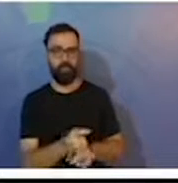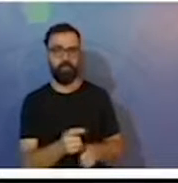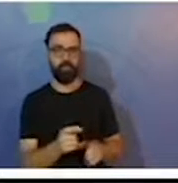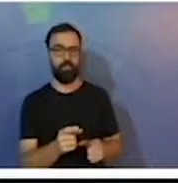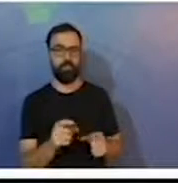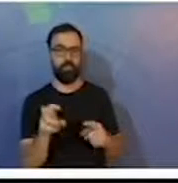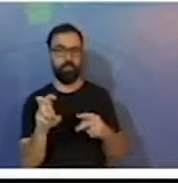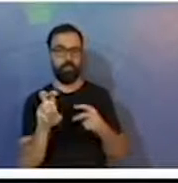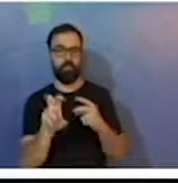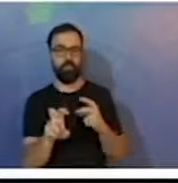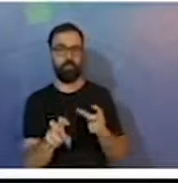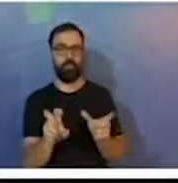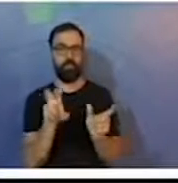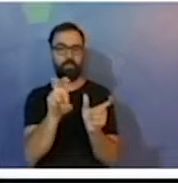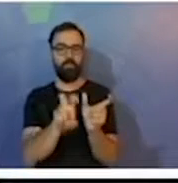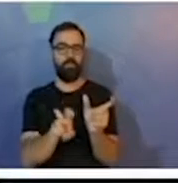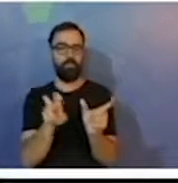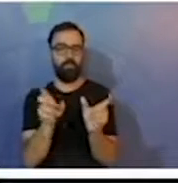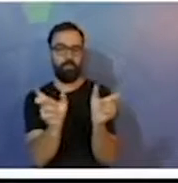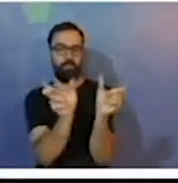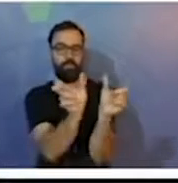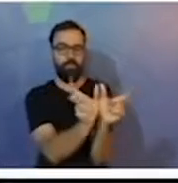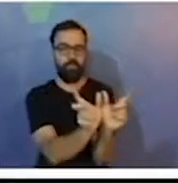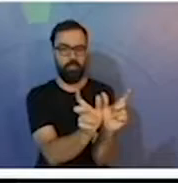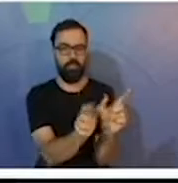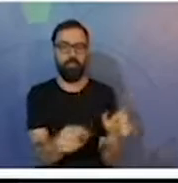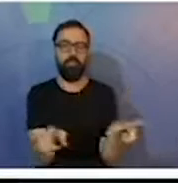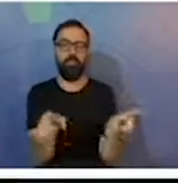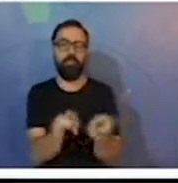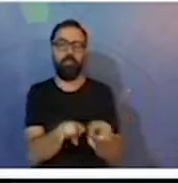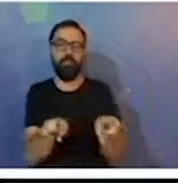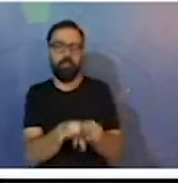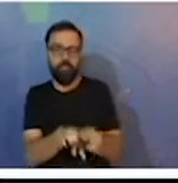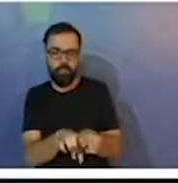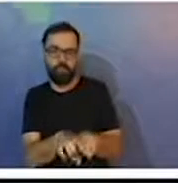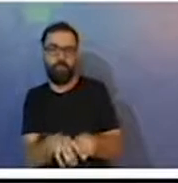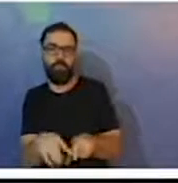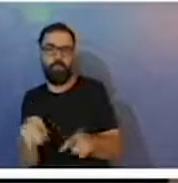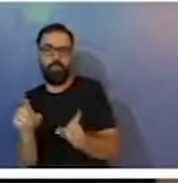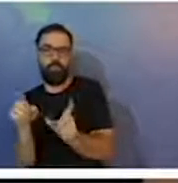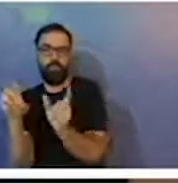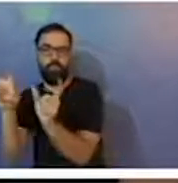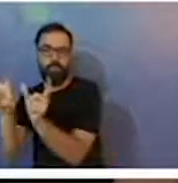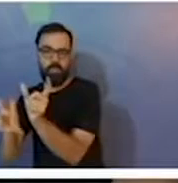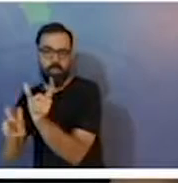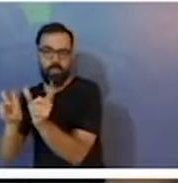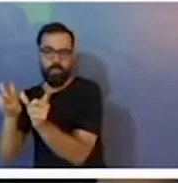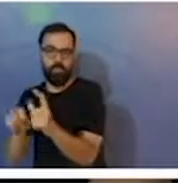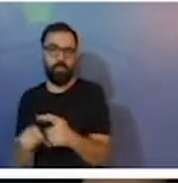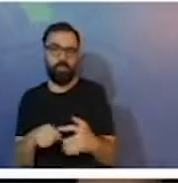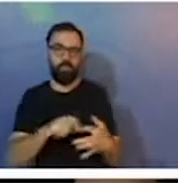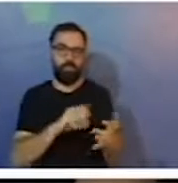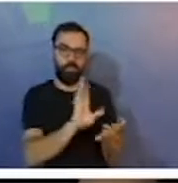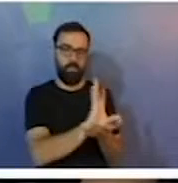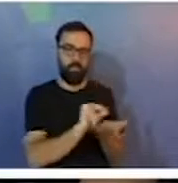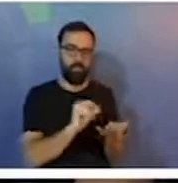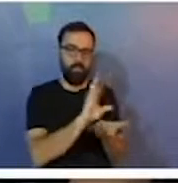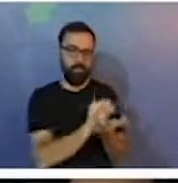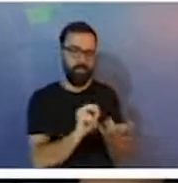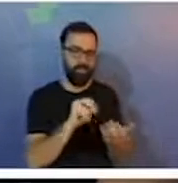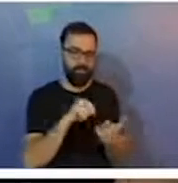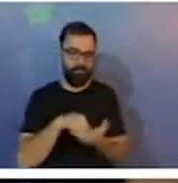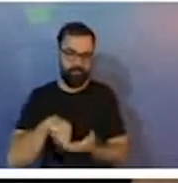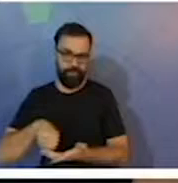adverbial e um advérbio no modo de fazer e copios então aqui eu tenho os dois eu tenho um advérbio